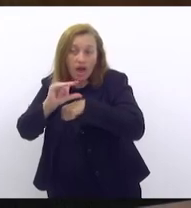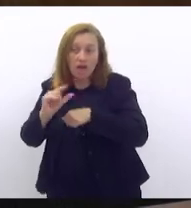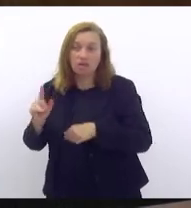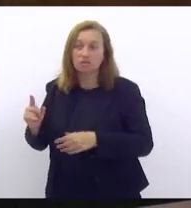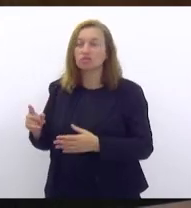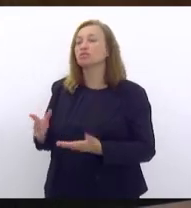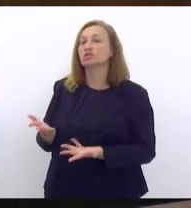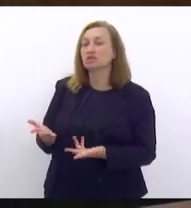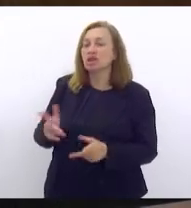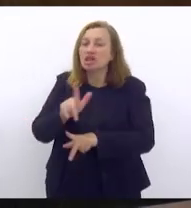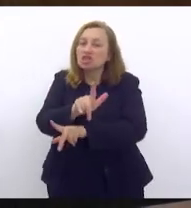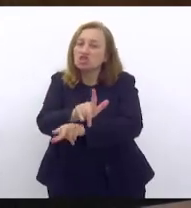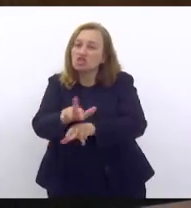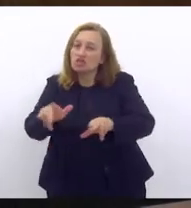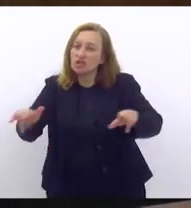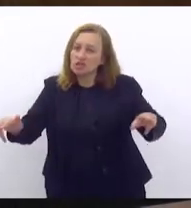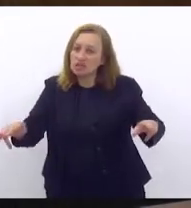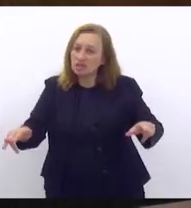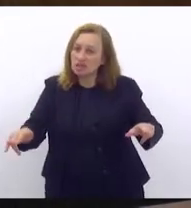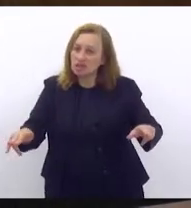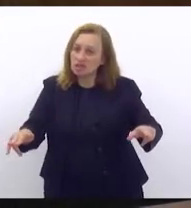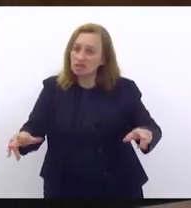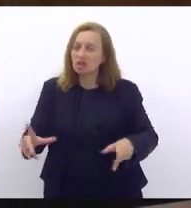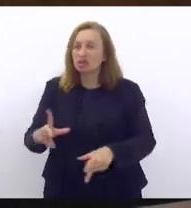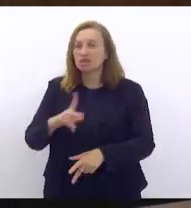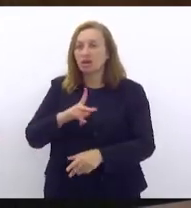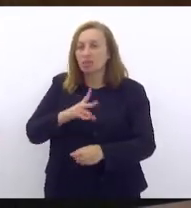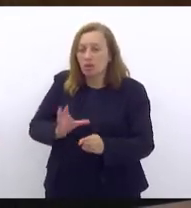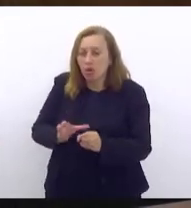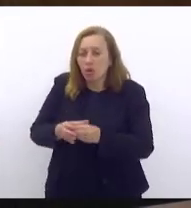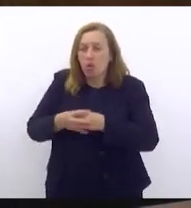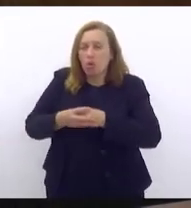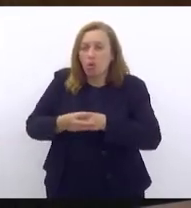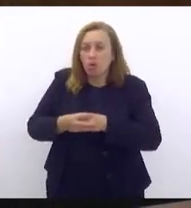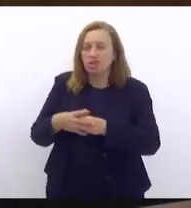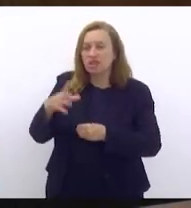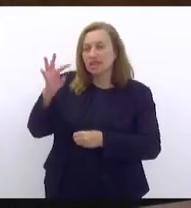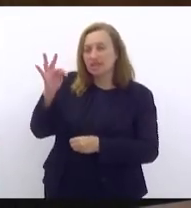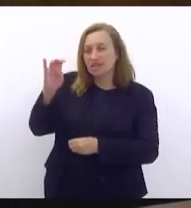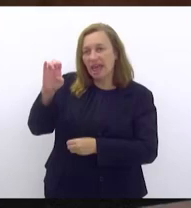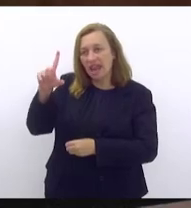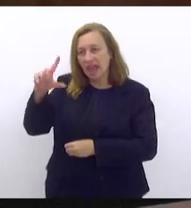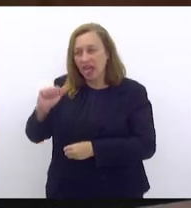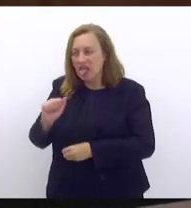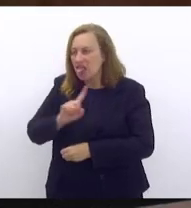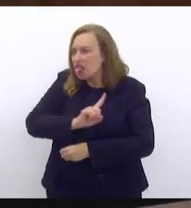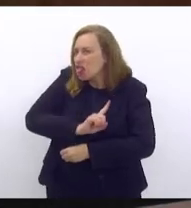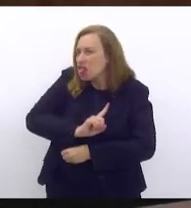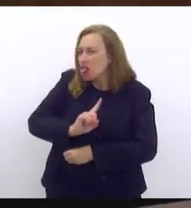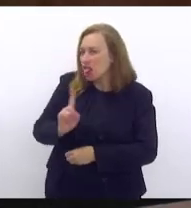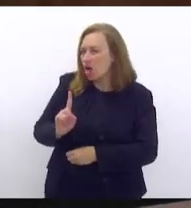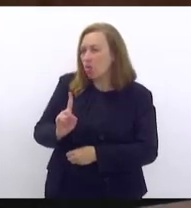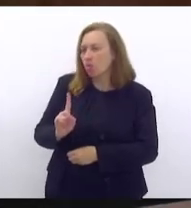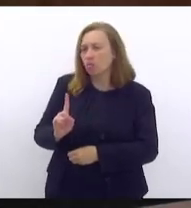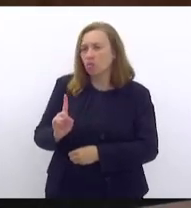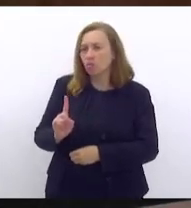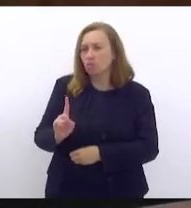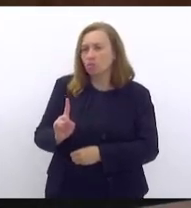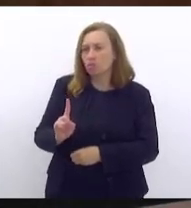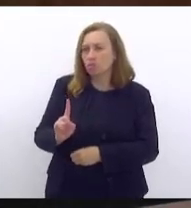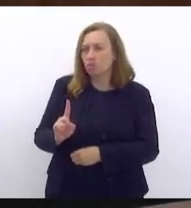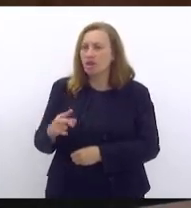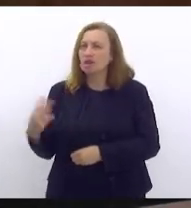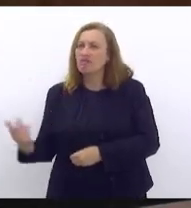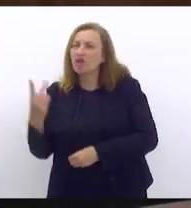a diversificação do cumprimento da própria cota de telas, para que essas cotas não sejam um instrumento para